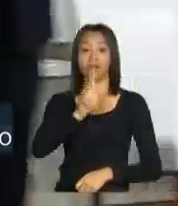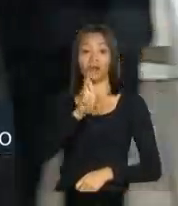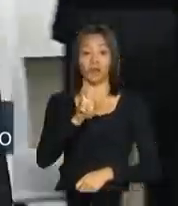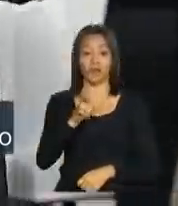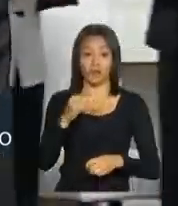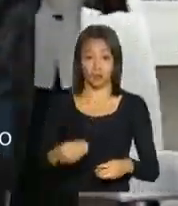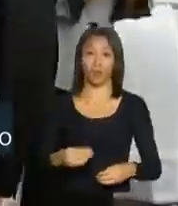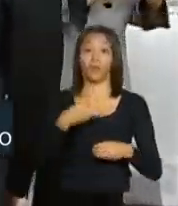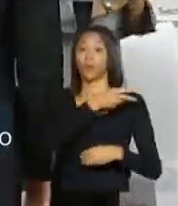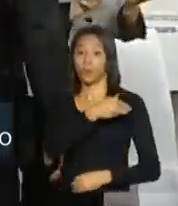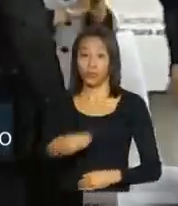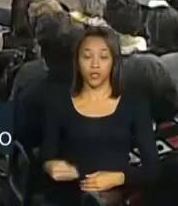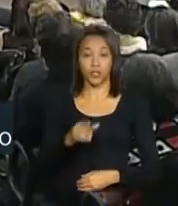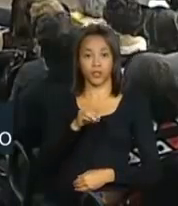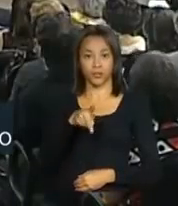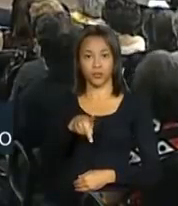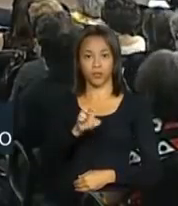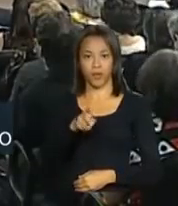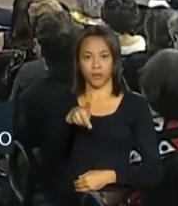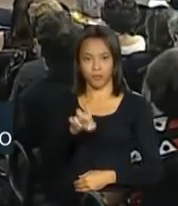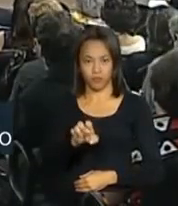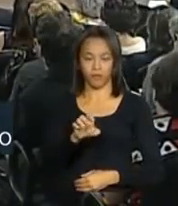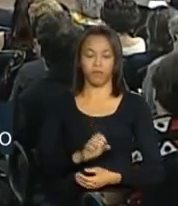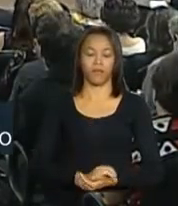ministro Pepe Vargas.